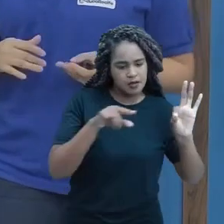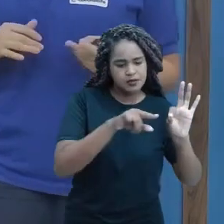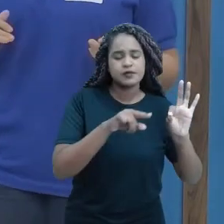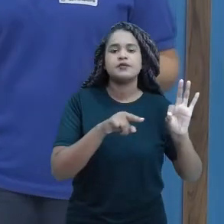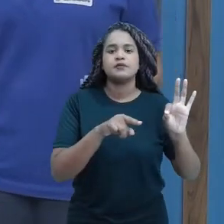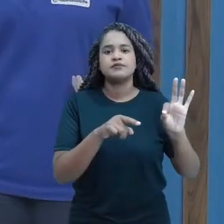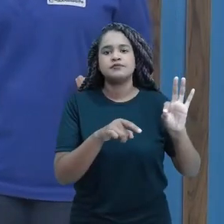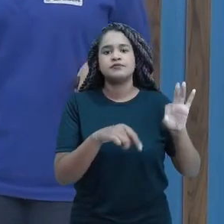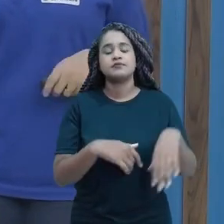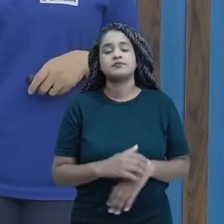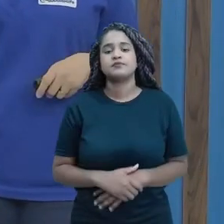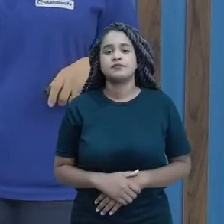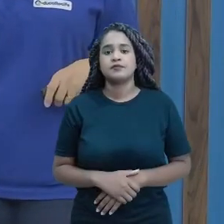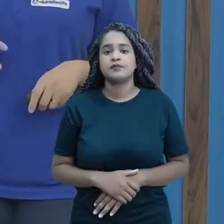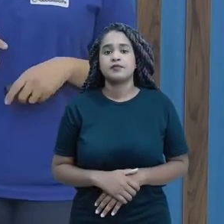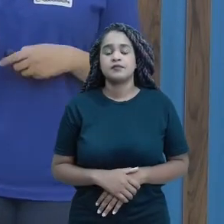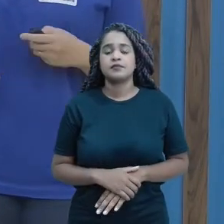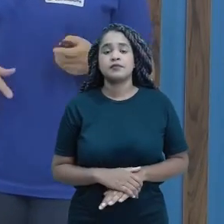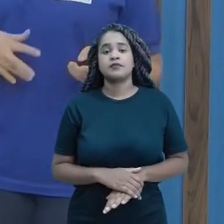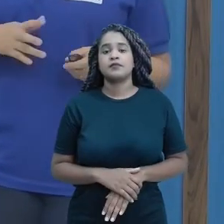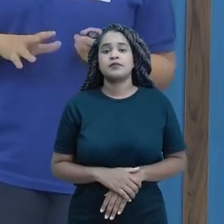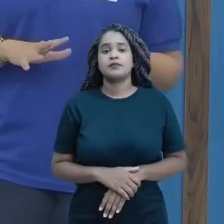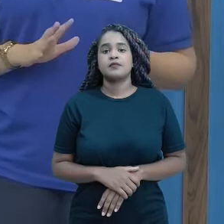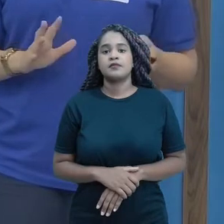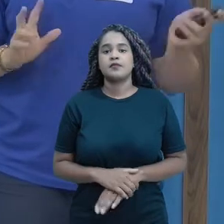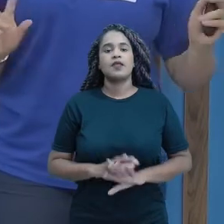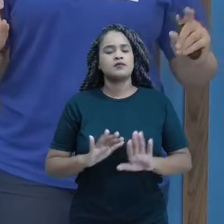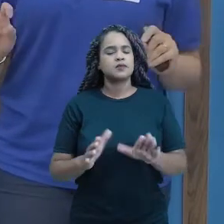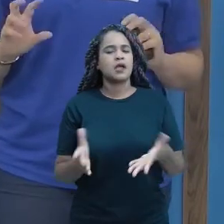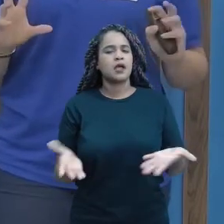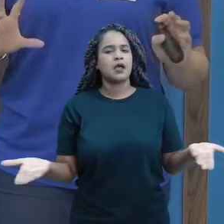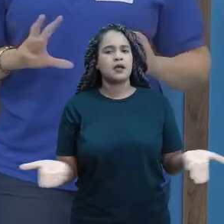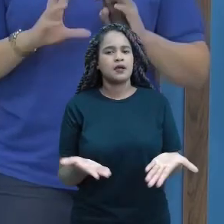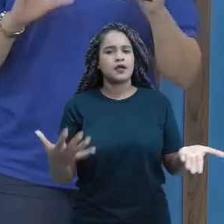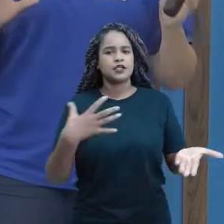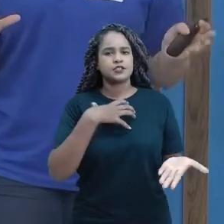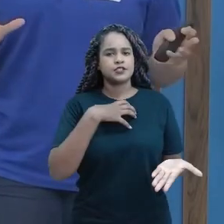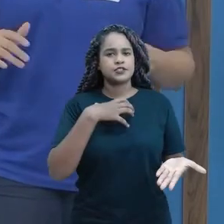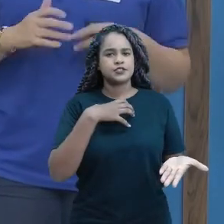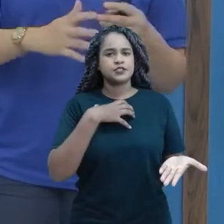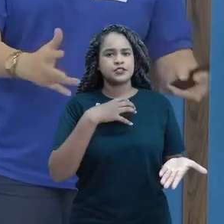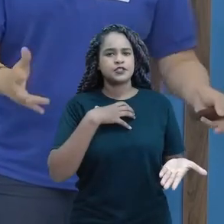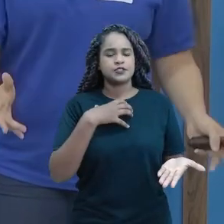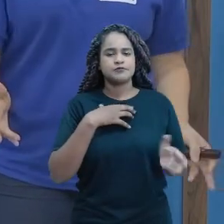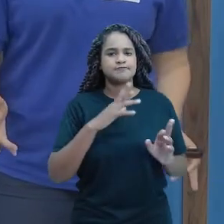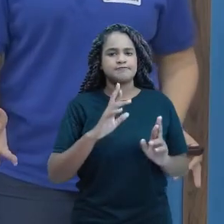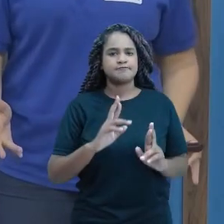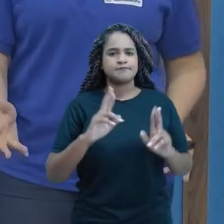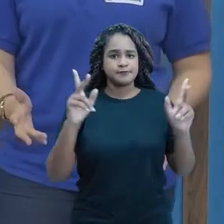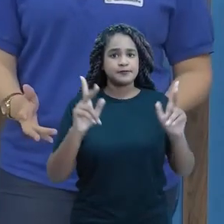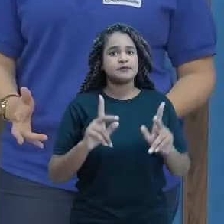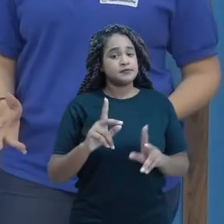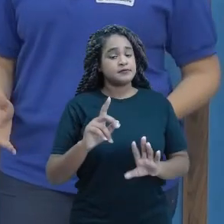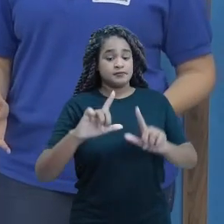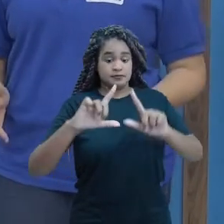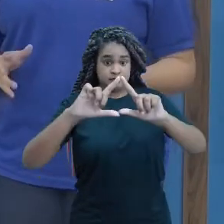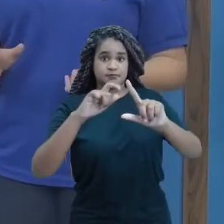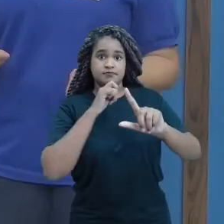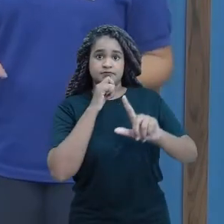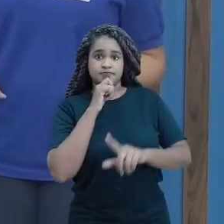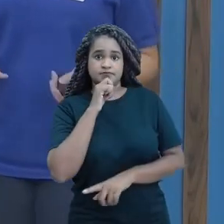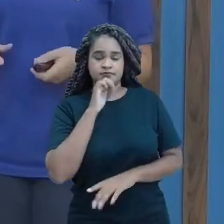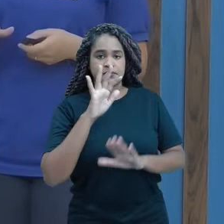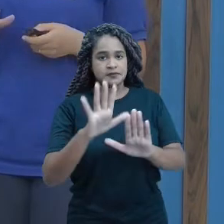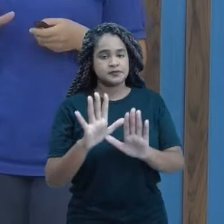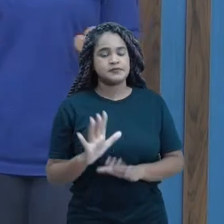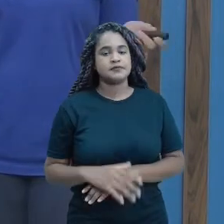aí como base. Agora, já deixou de parecer uma forma constante, apesar de ainda ser um triângulo retângulo,